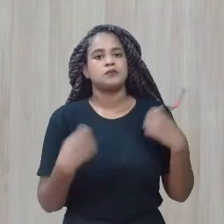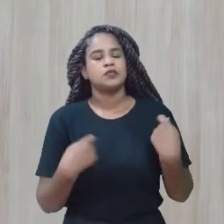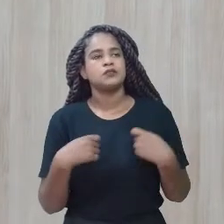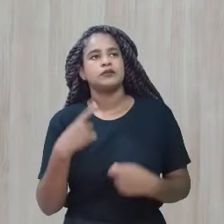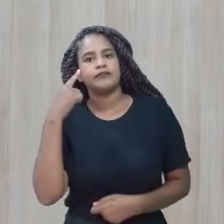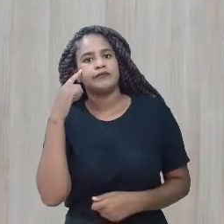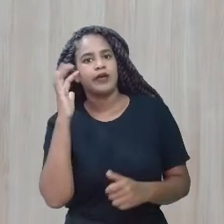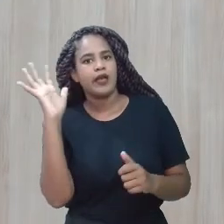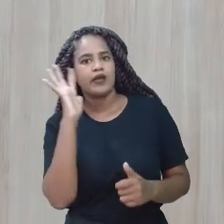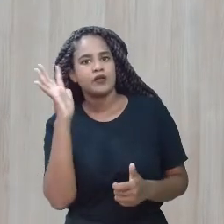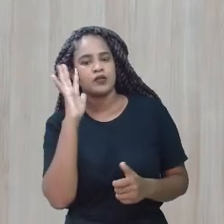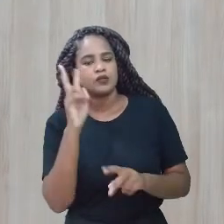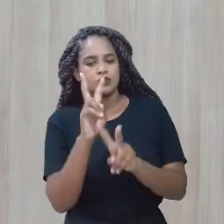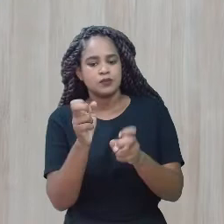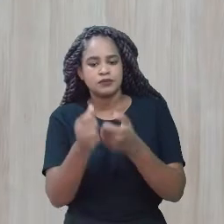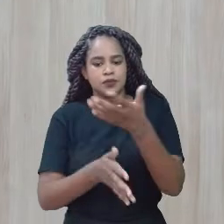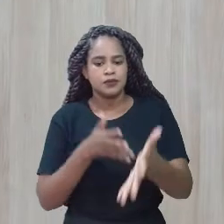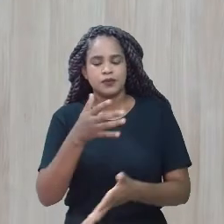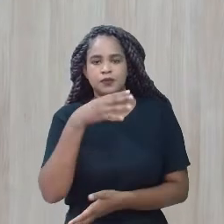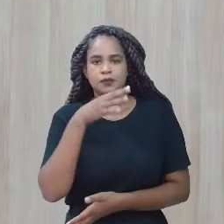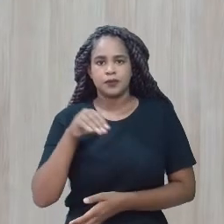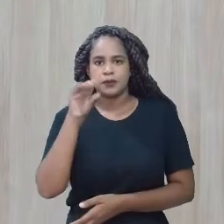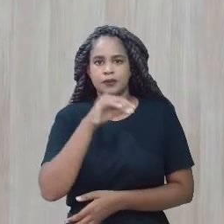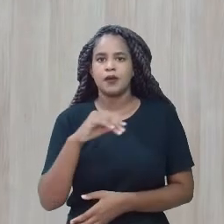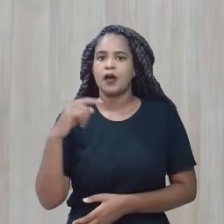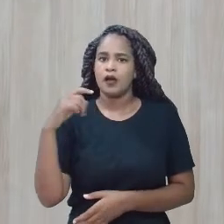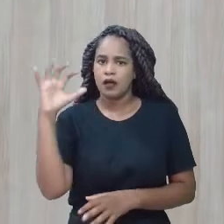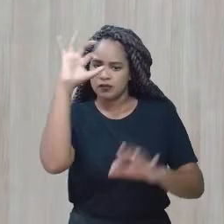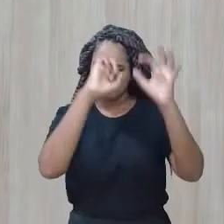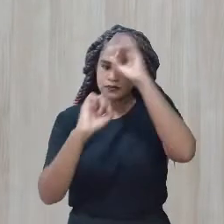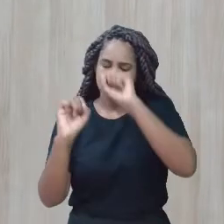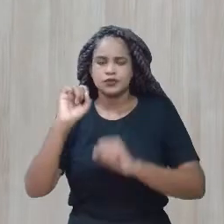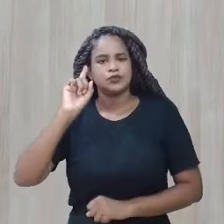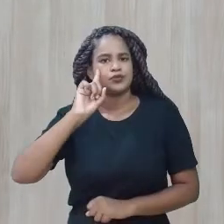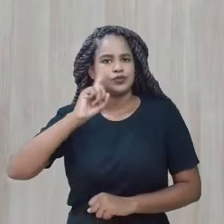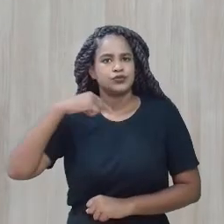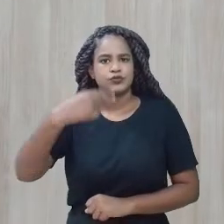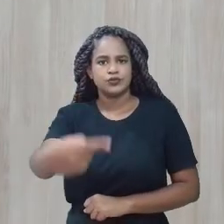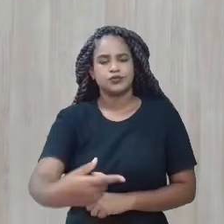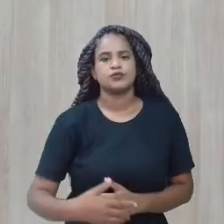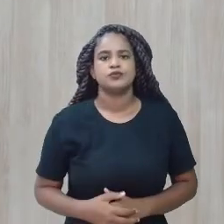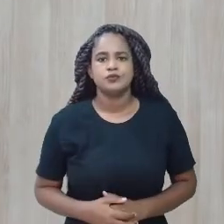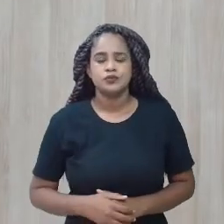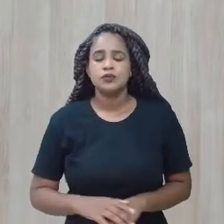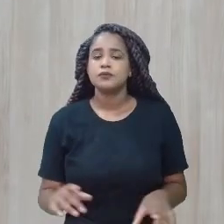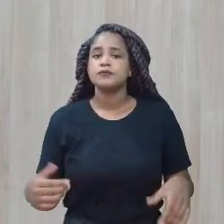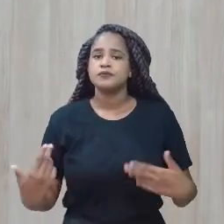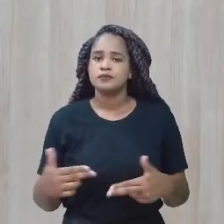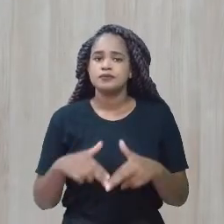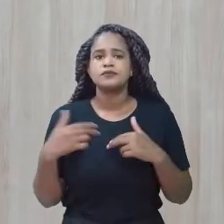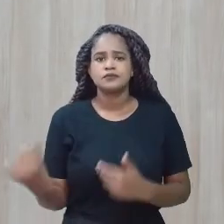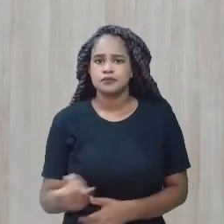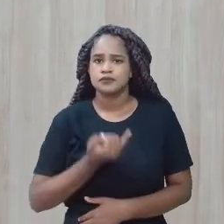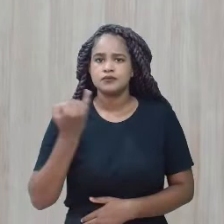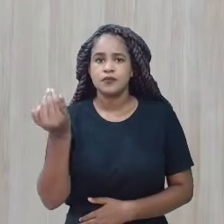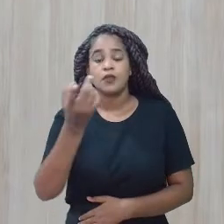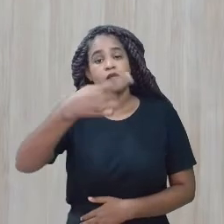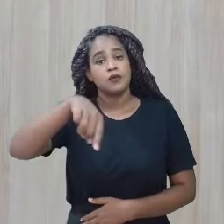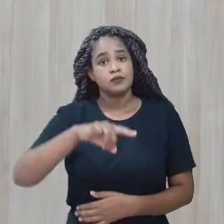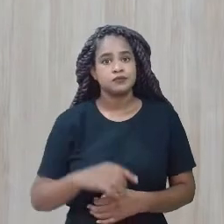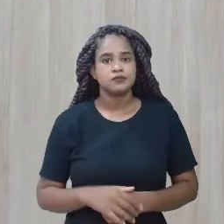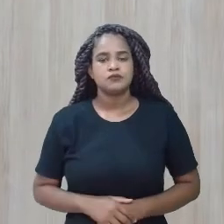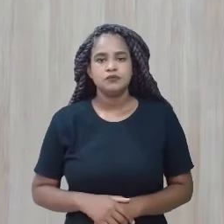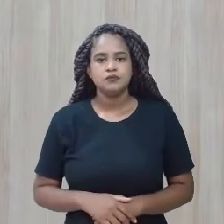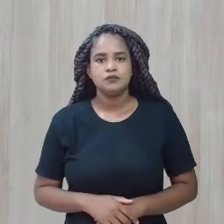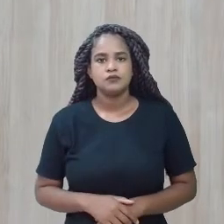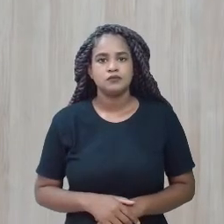devemos falar. E isso é um aprendizado diário na nossa vida. E isso é importante. E aí vocês, né, eu